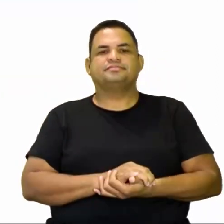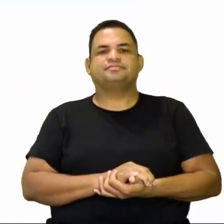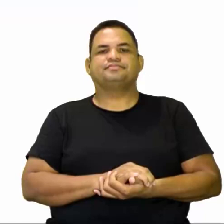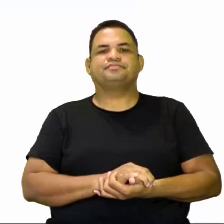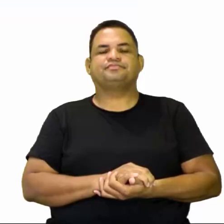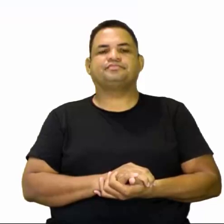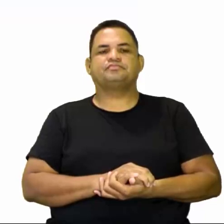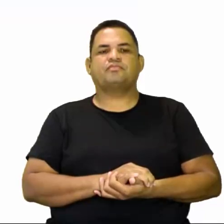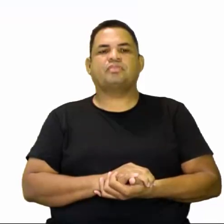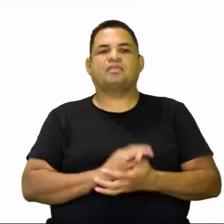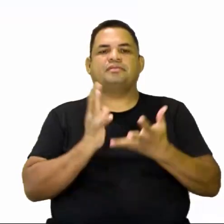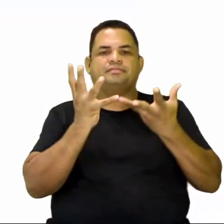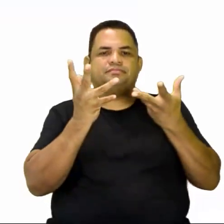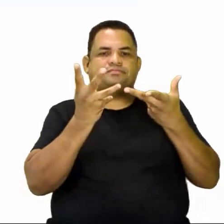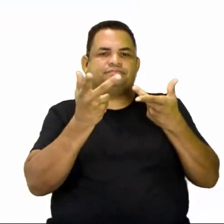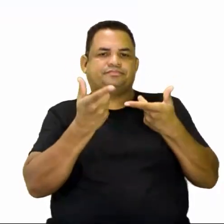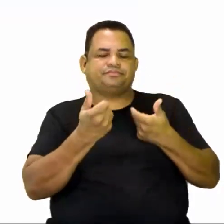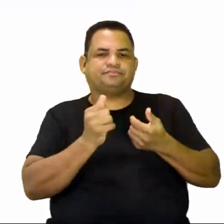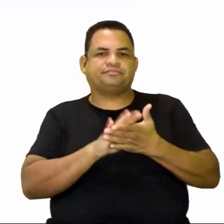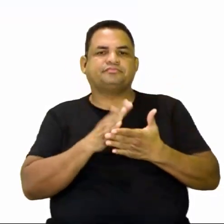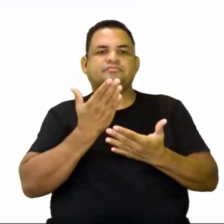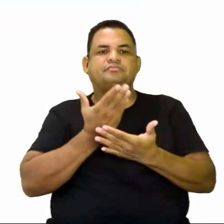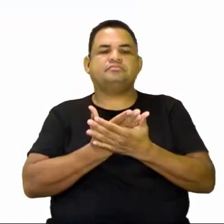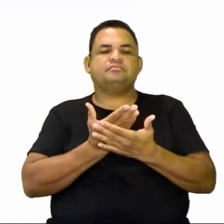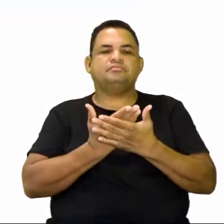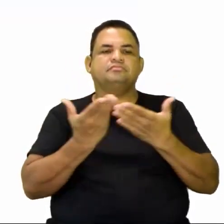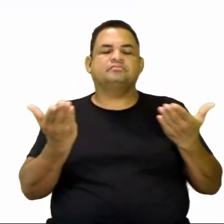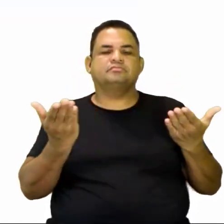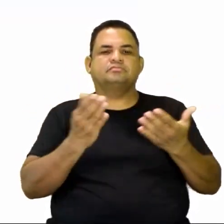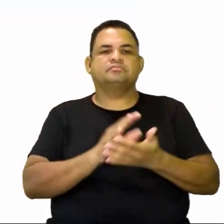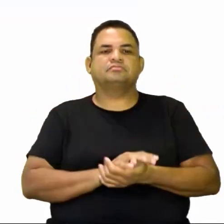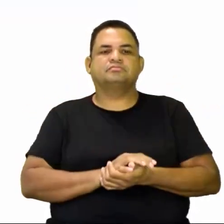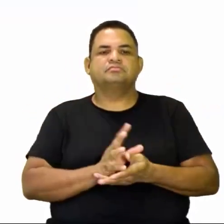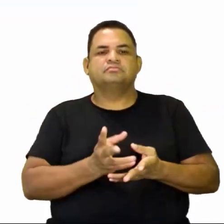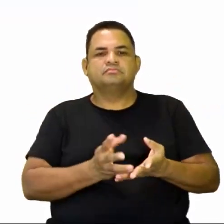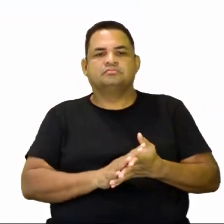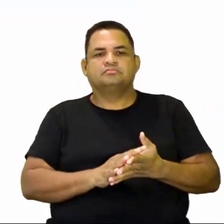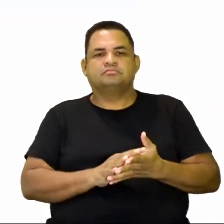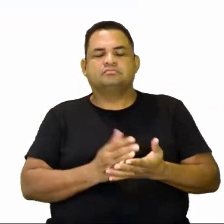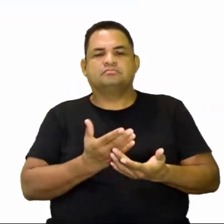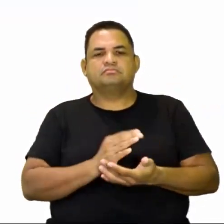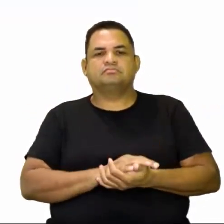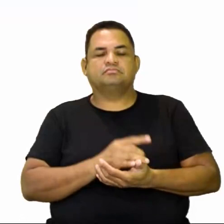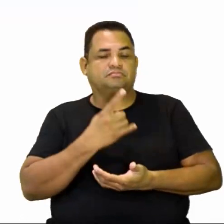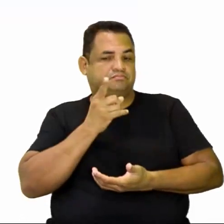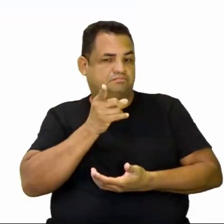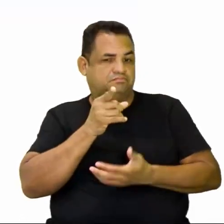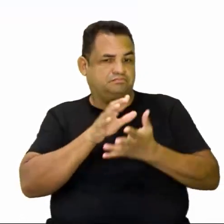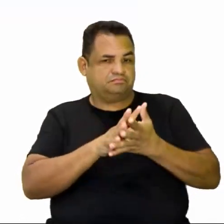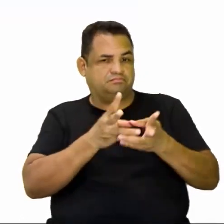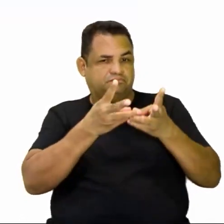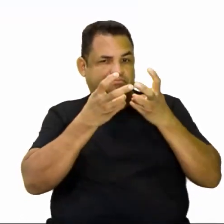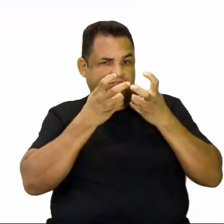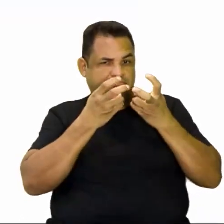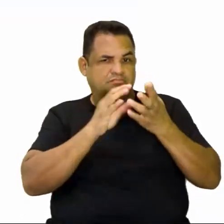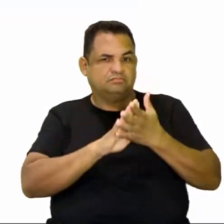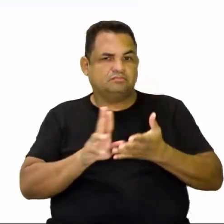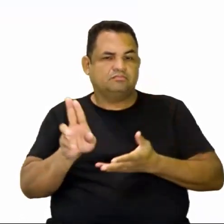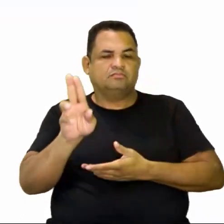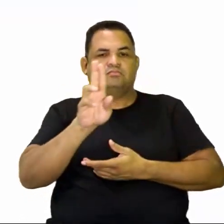isso, a habilidade desta aula é você